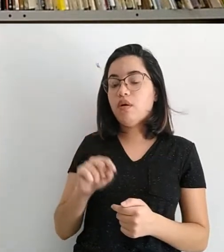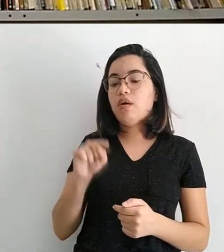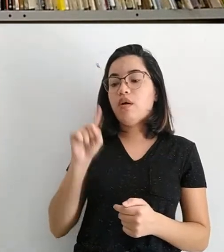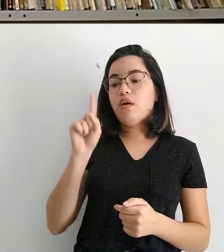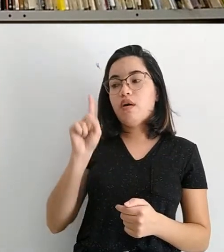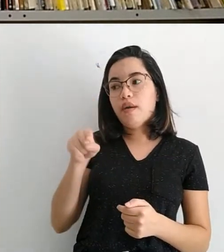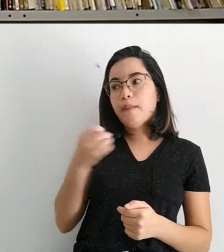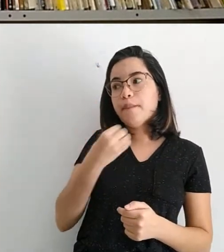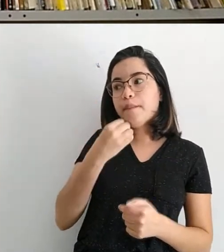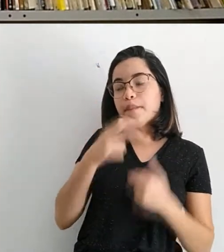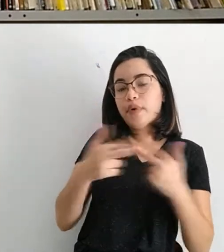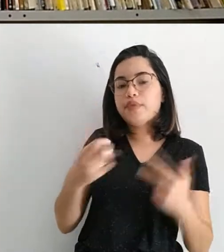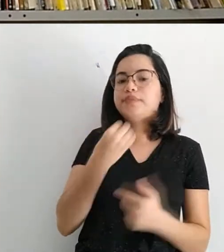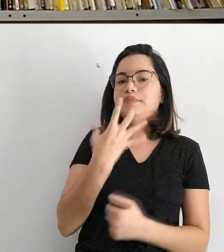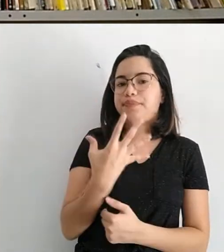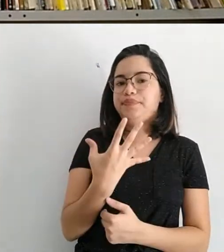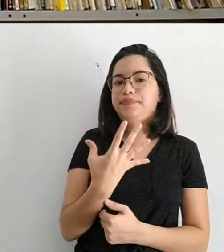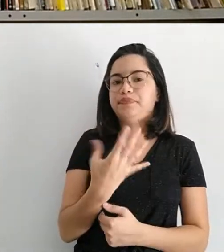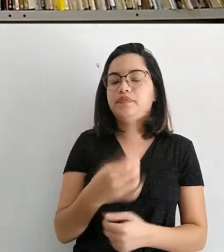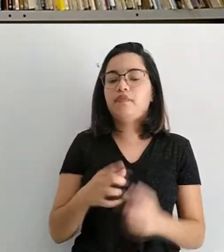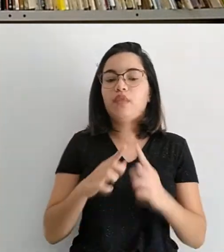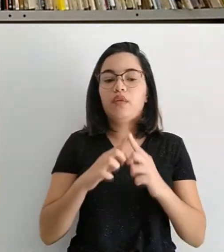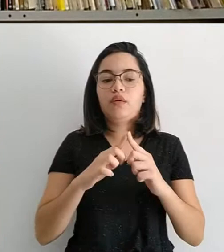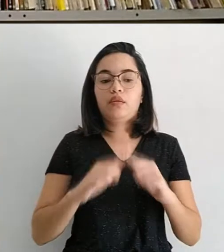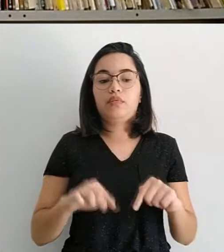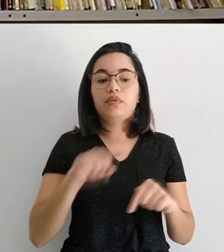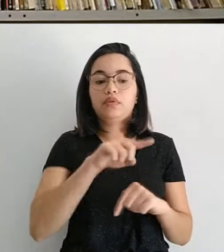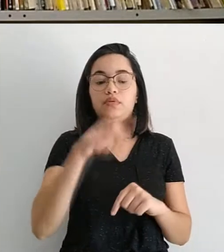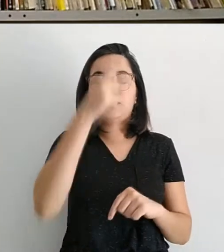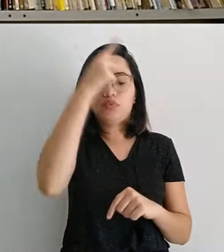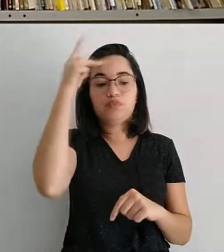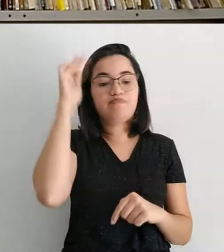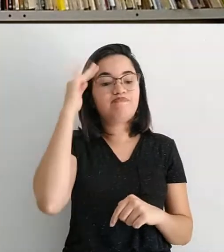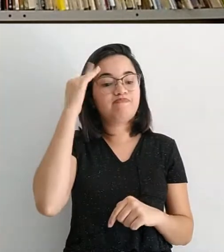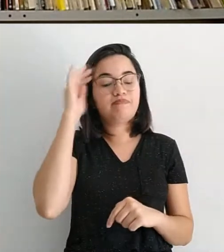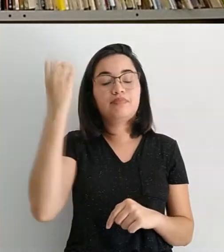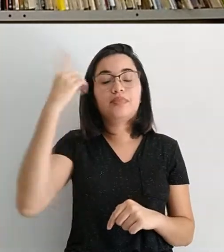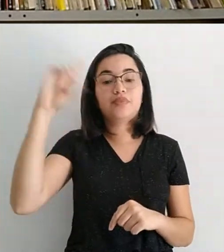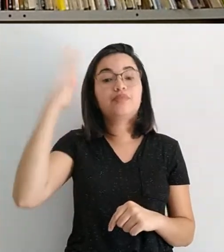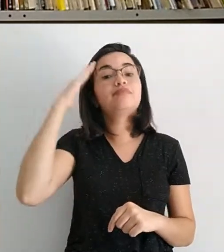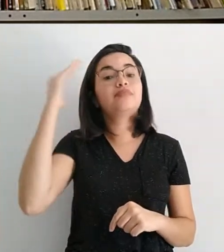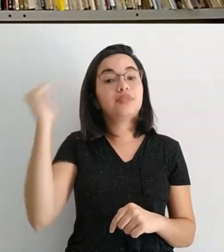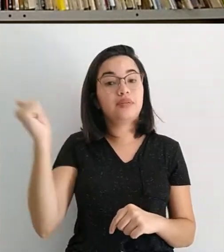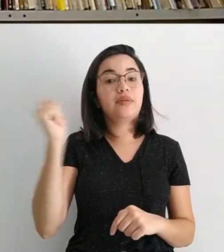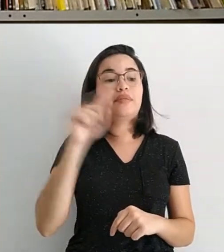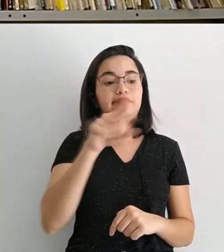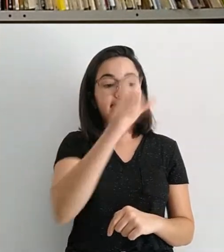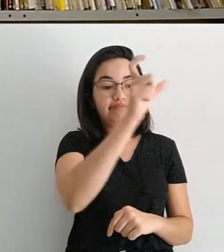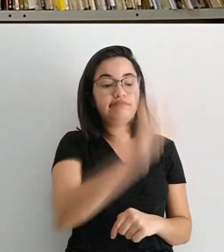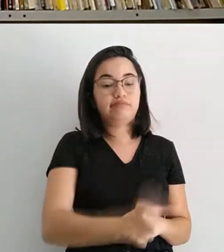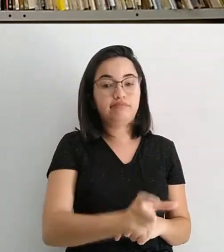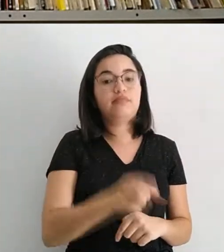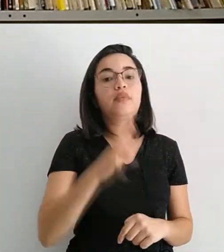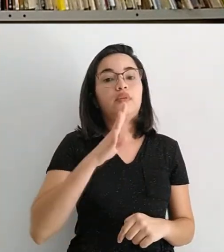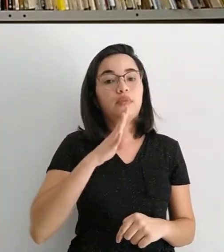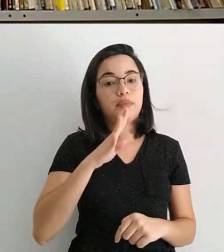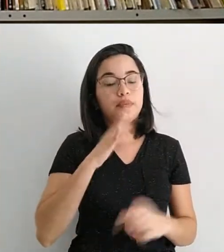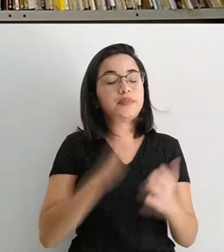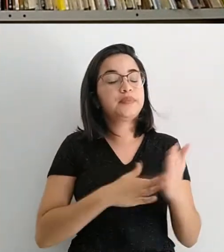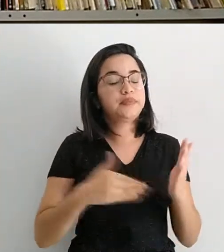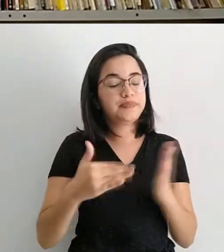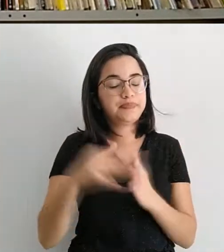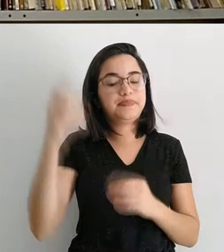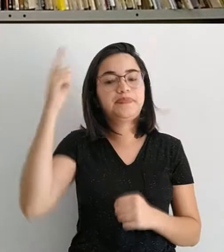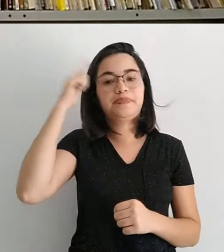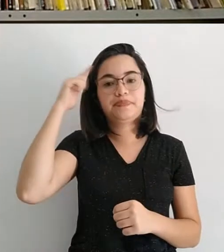uma coisa boa. Mas essas pessoas não entendem que Deus sabe quem elas são, conhece